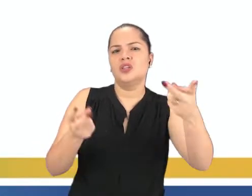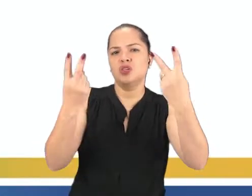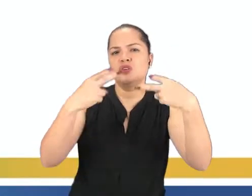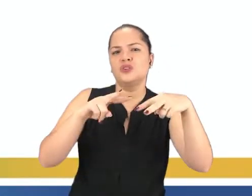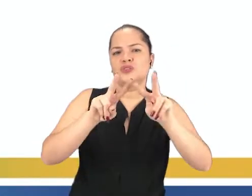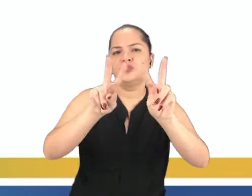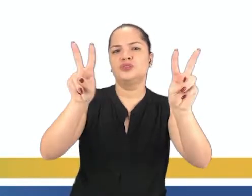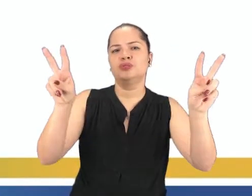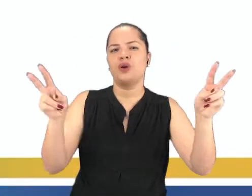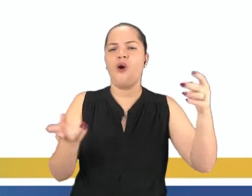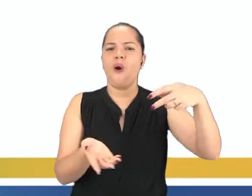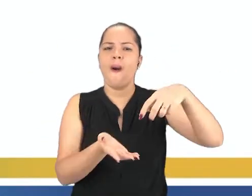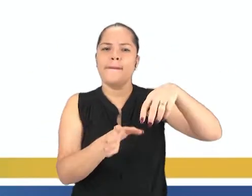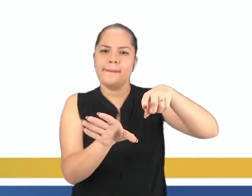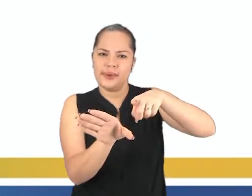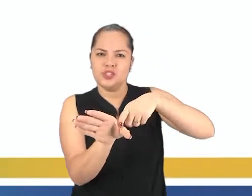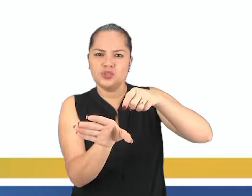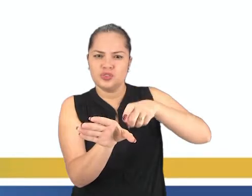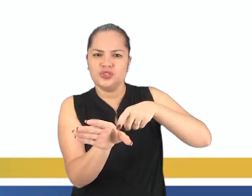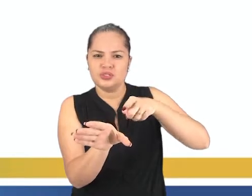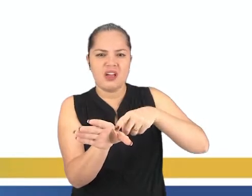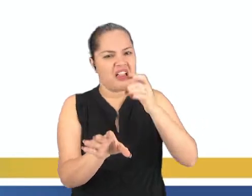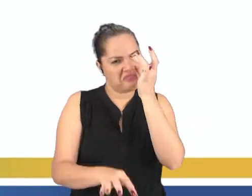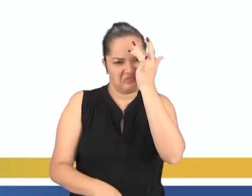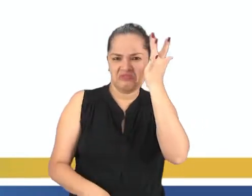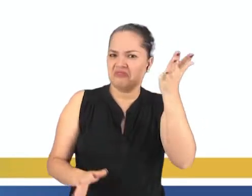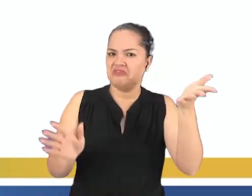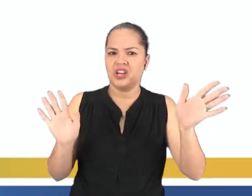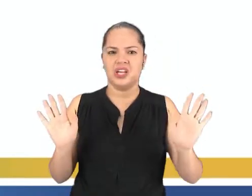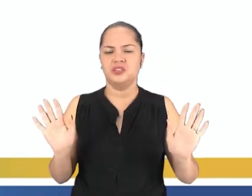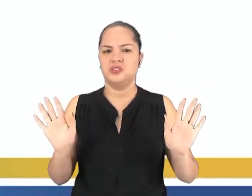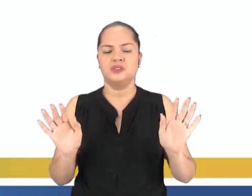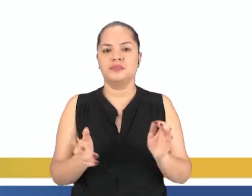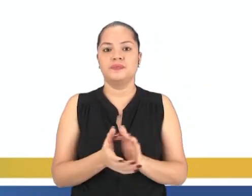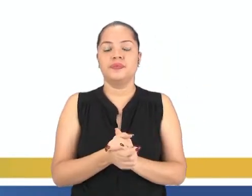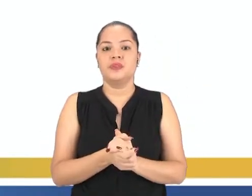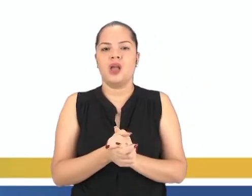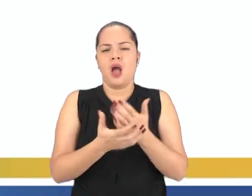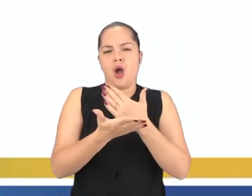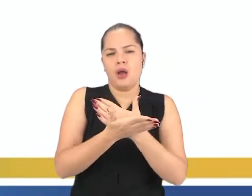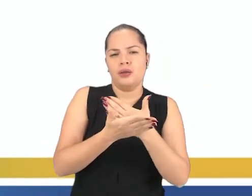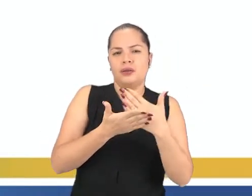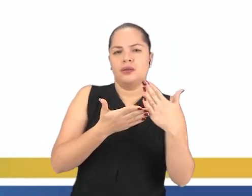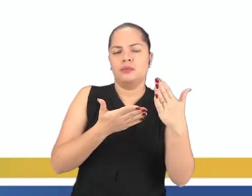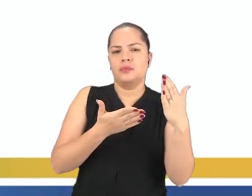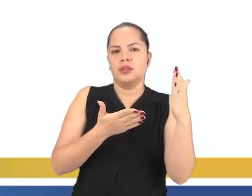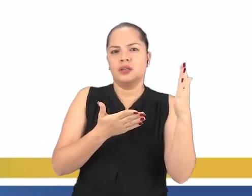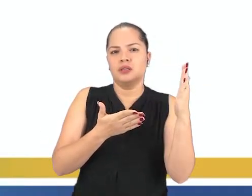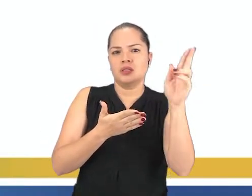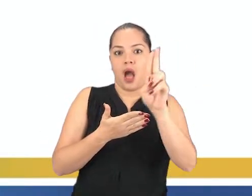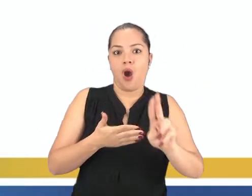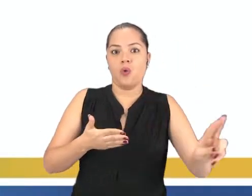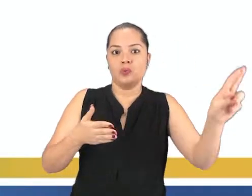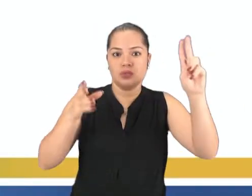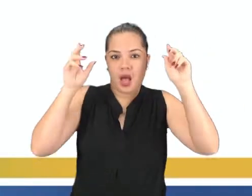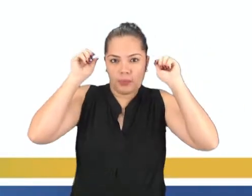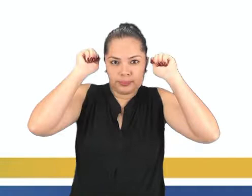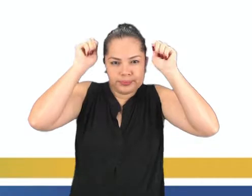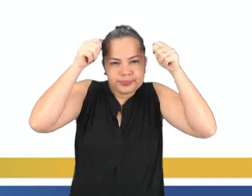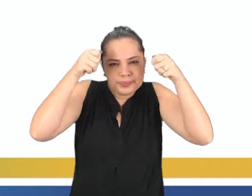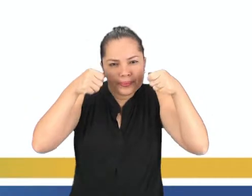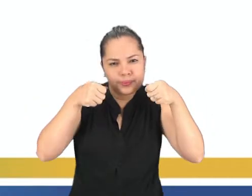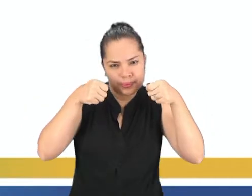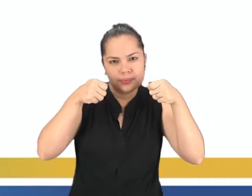chinelo, fácil. E outra pessoa respondeu: ia começar a usar o capuz do casaco. Outra